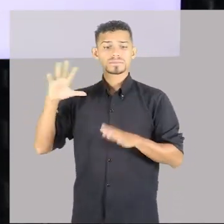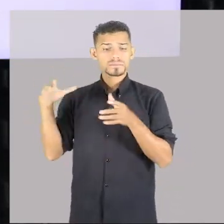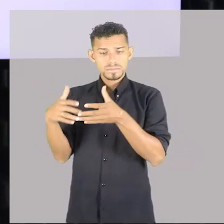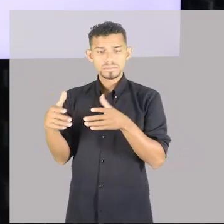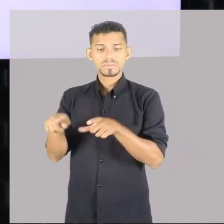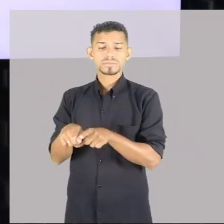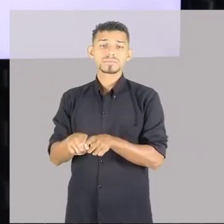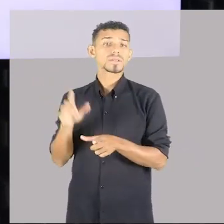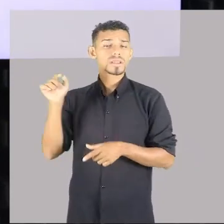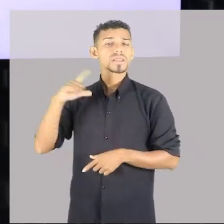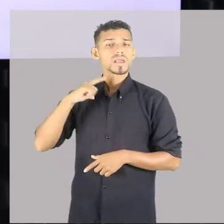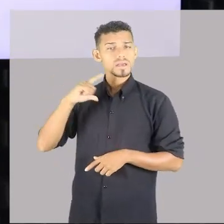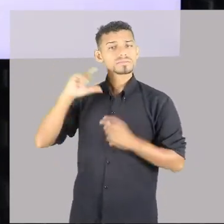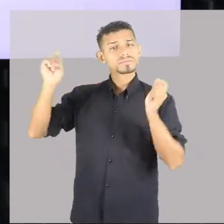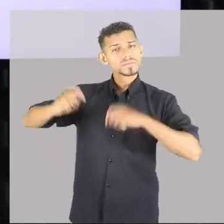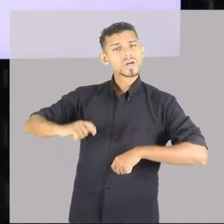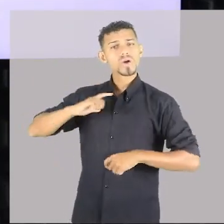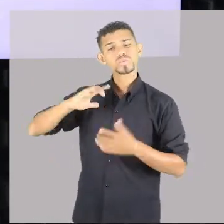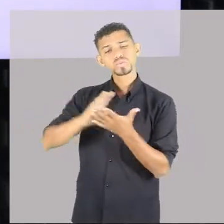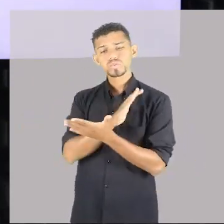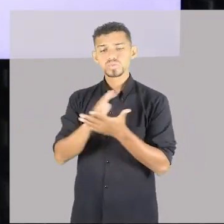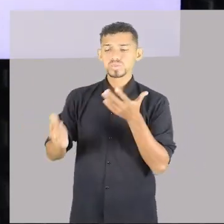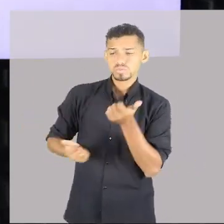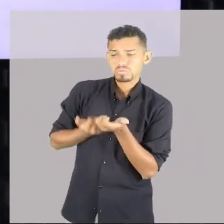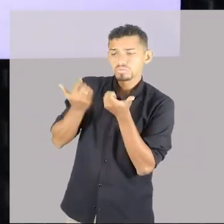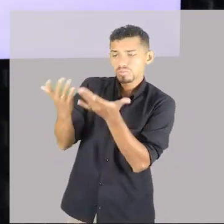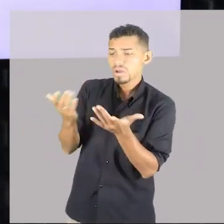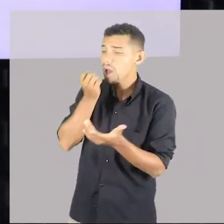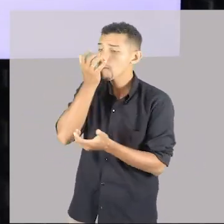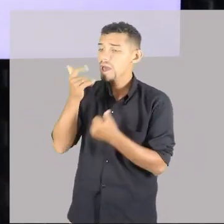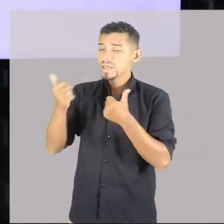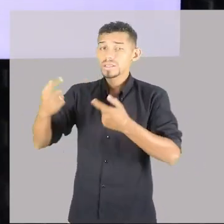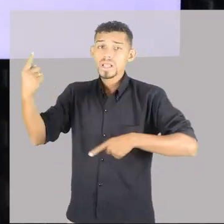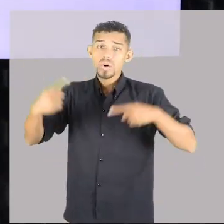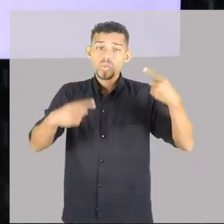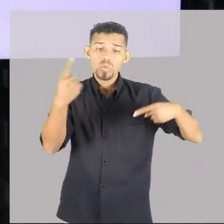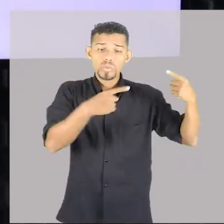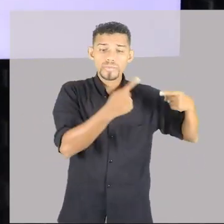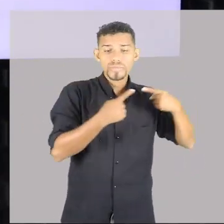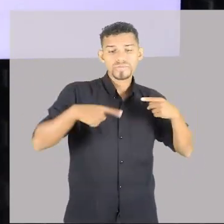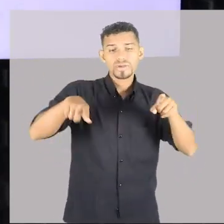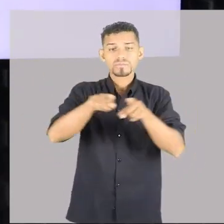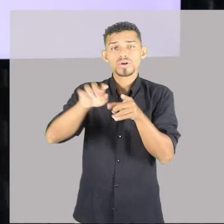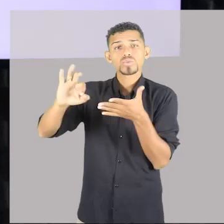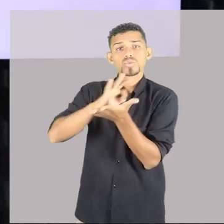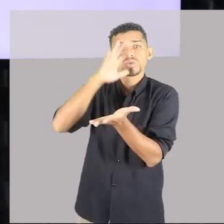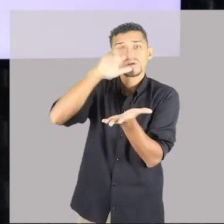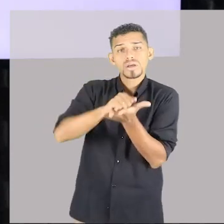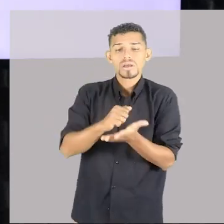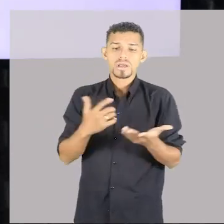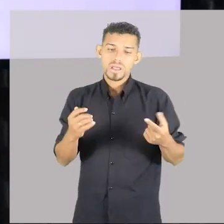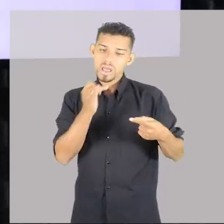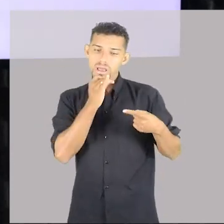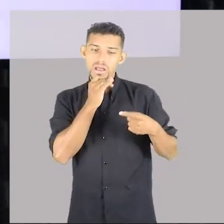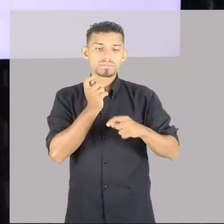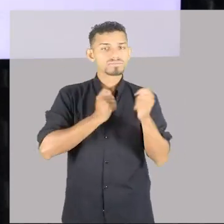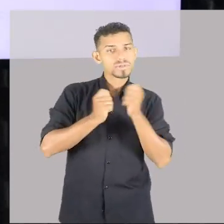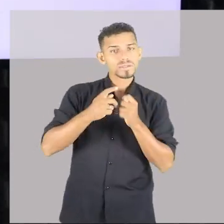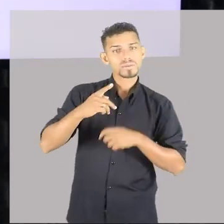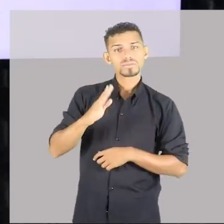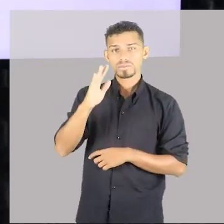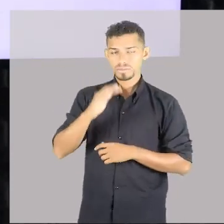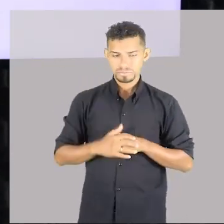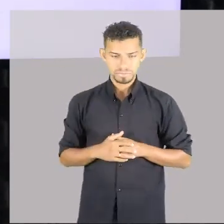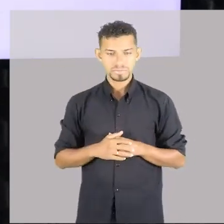pequeno porte, elas terão alguns benefícios no processo de concorrência para contratar com a administração